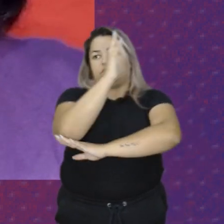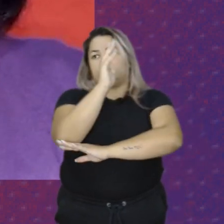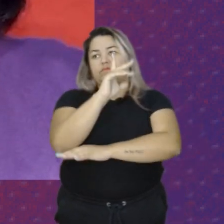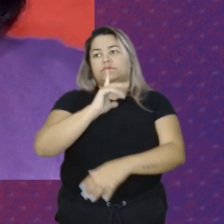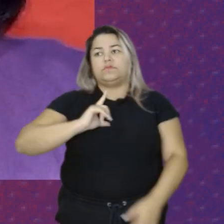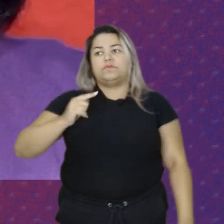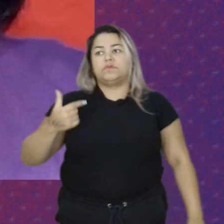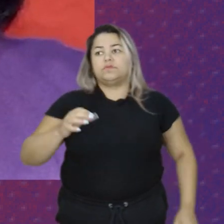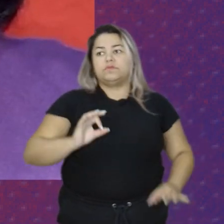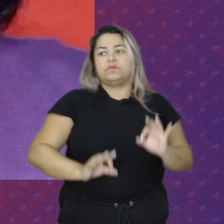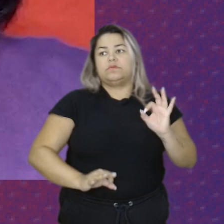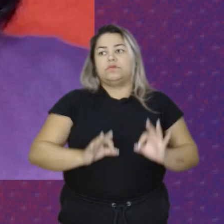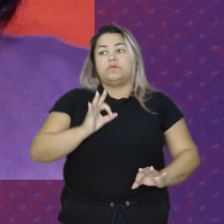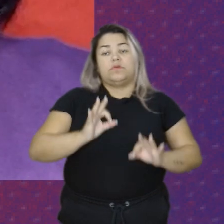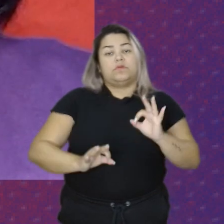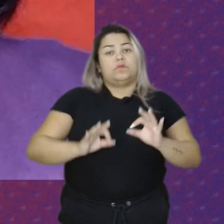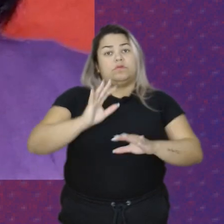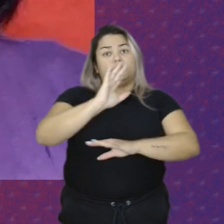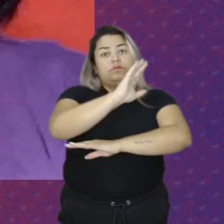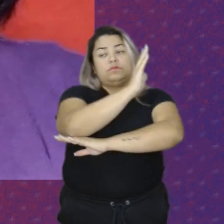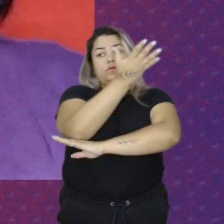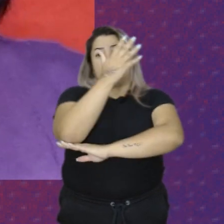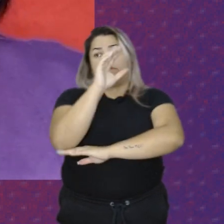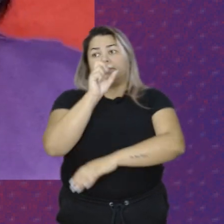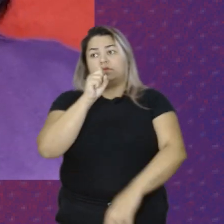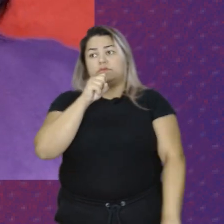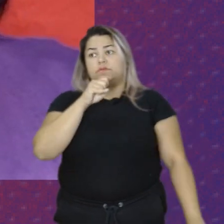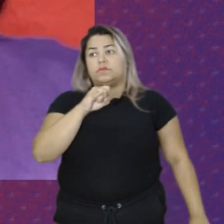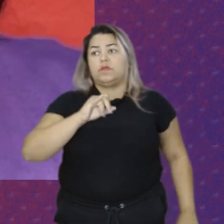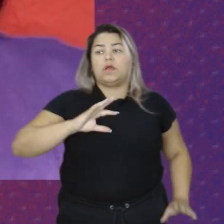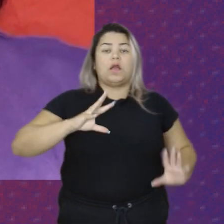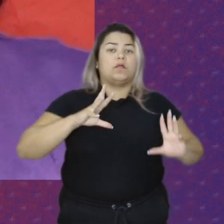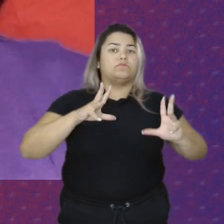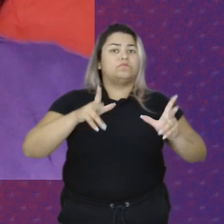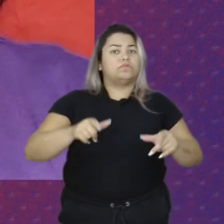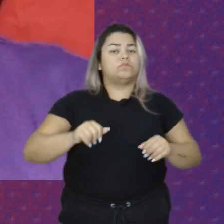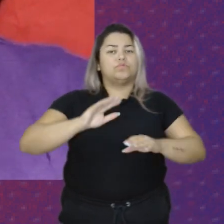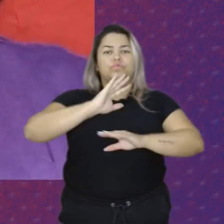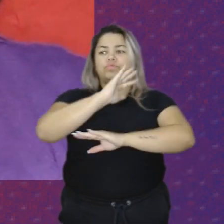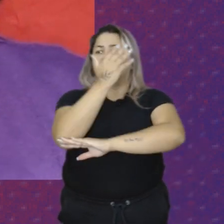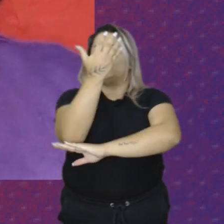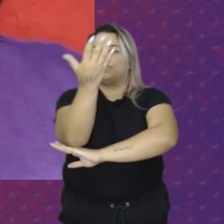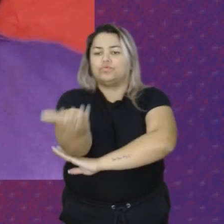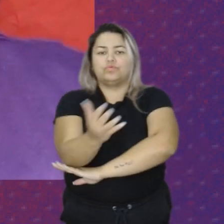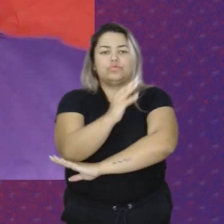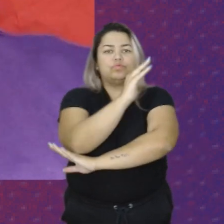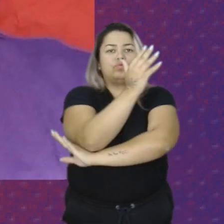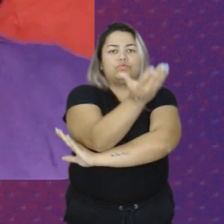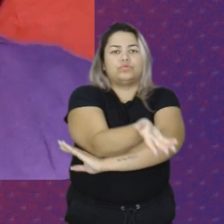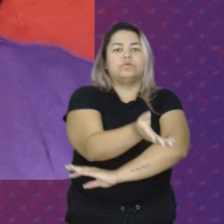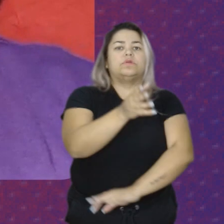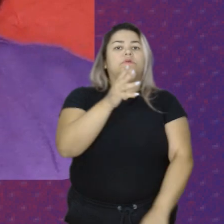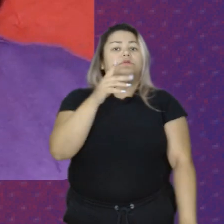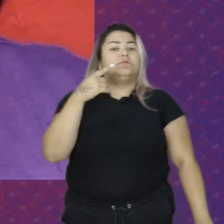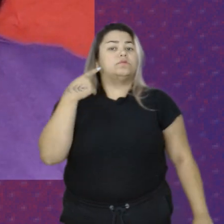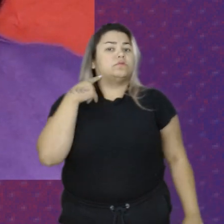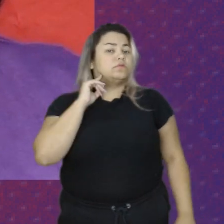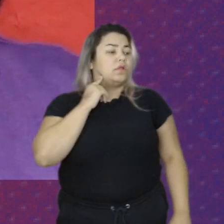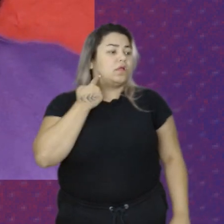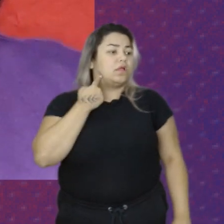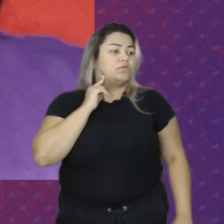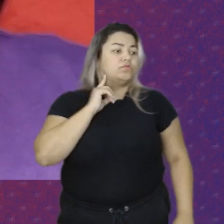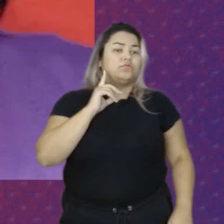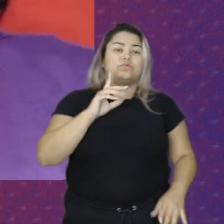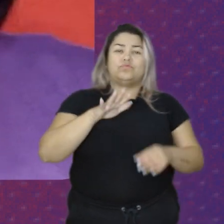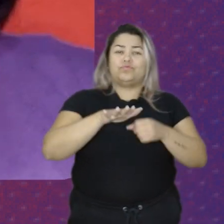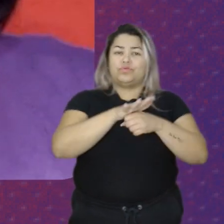tem uma justiça ambiental. Né? Se está tudo desmatado, se está tudo contaminado, se está tudo